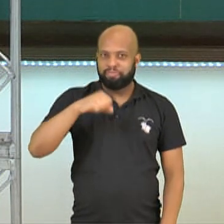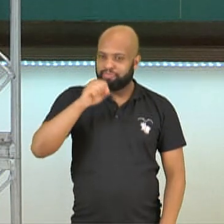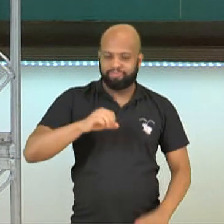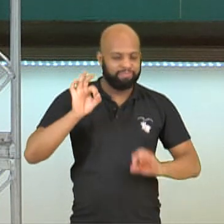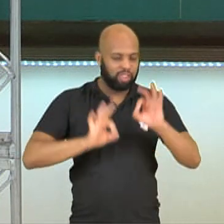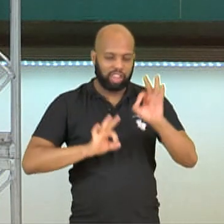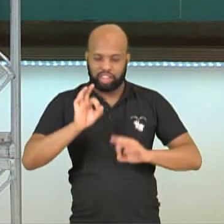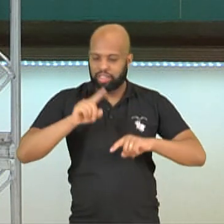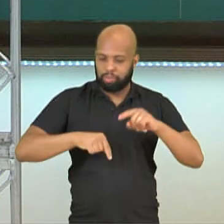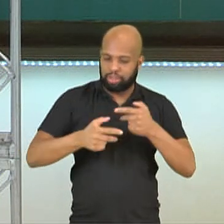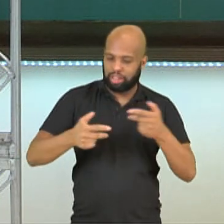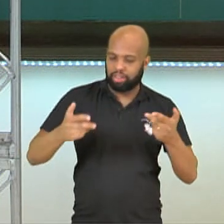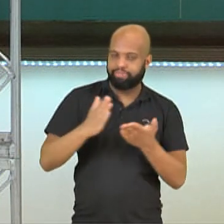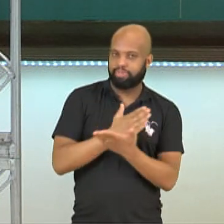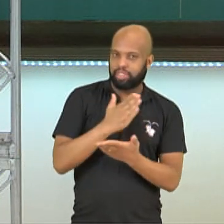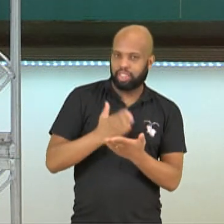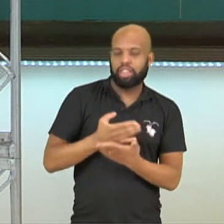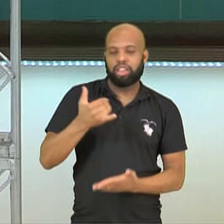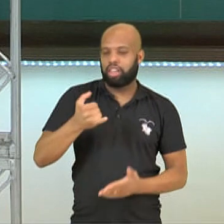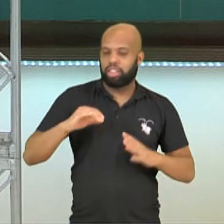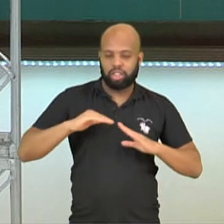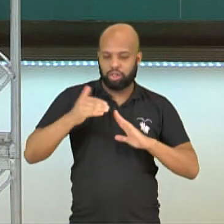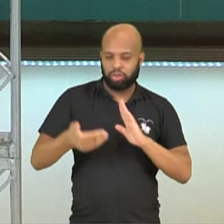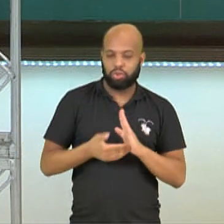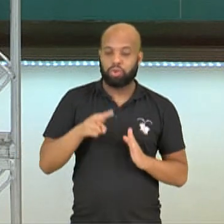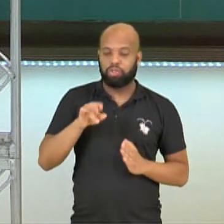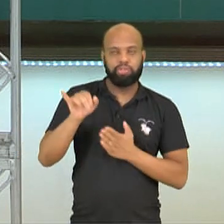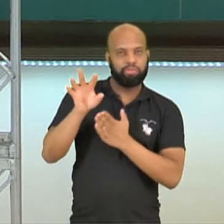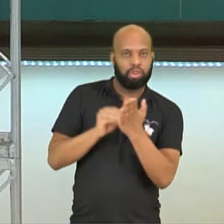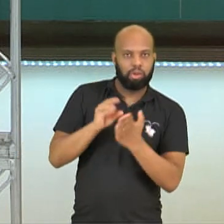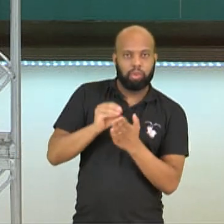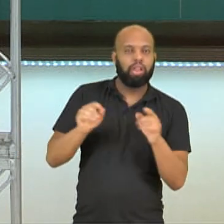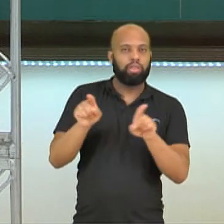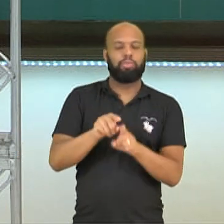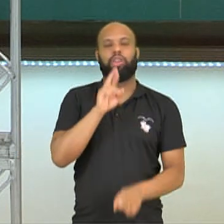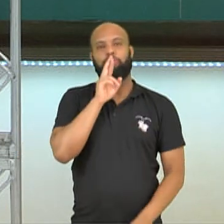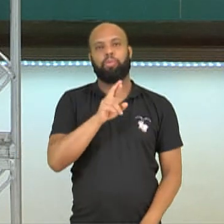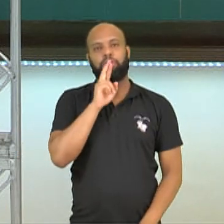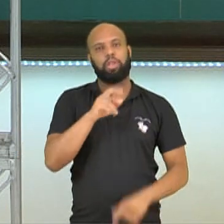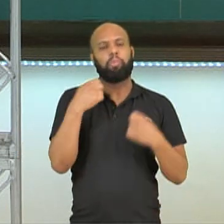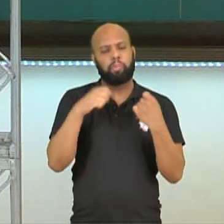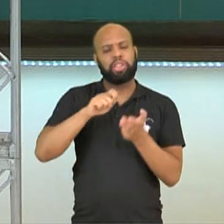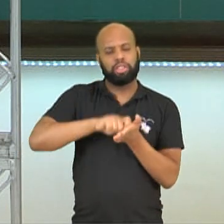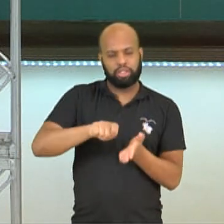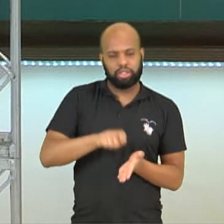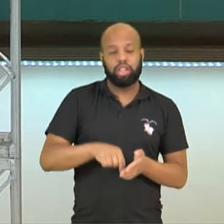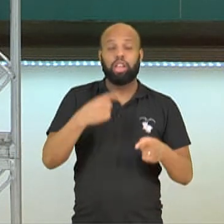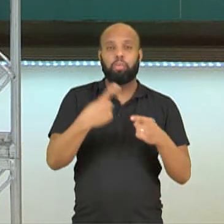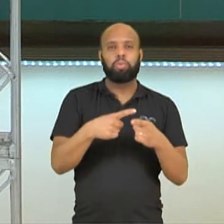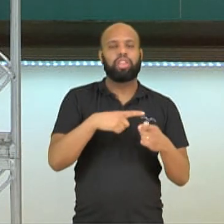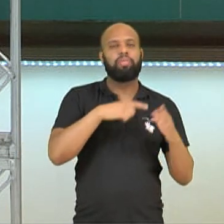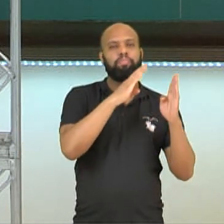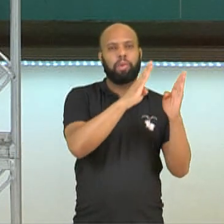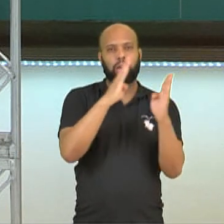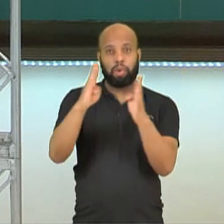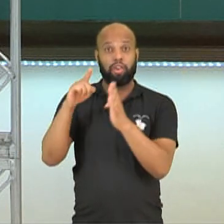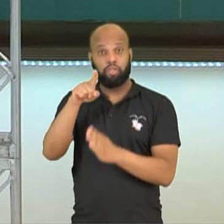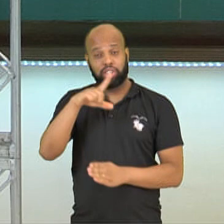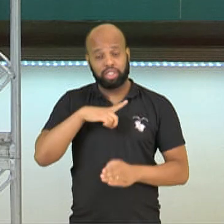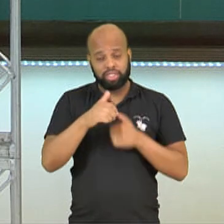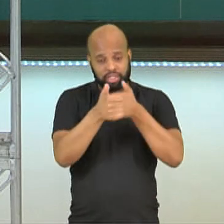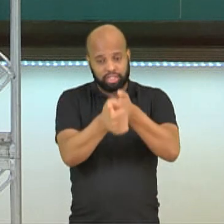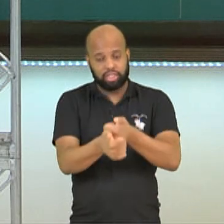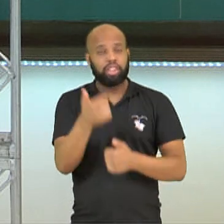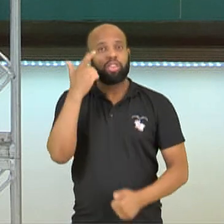prepara caderno, caneta aí e vamos para as nossas anotações, porque precisamos registrar, viu? É uma sequência de passos para